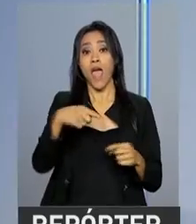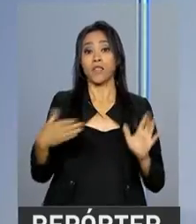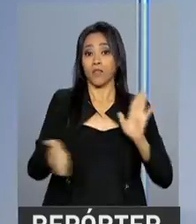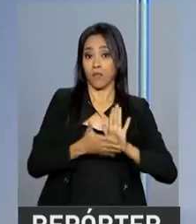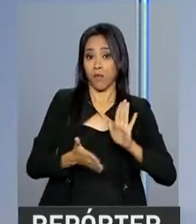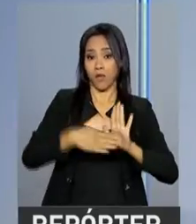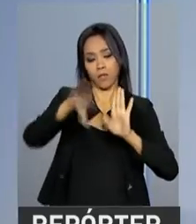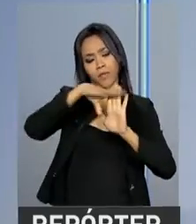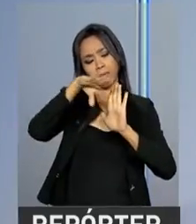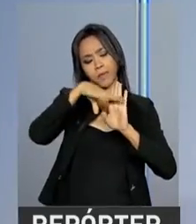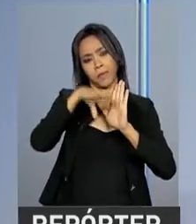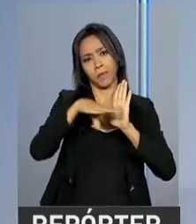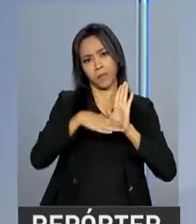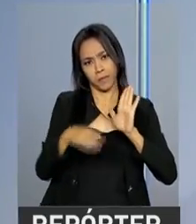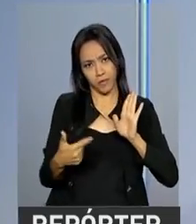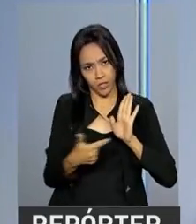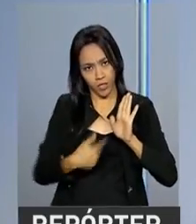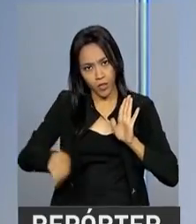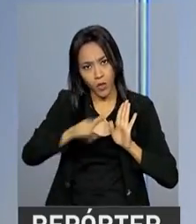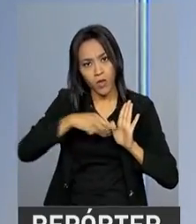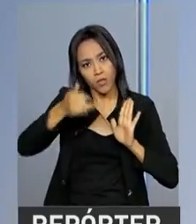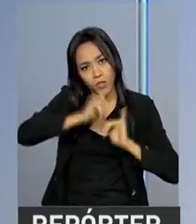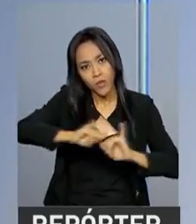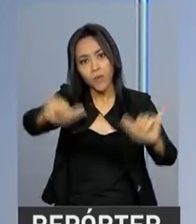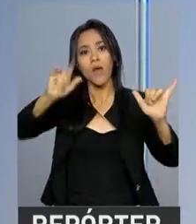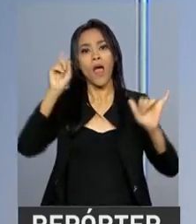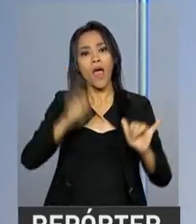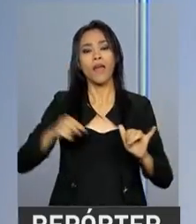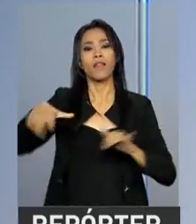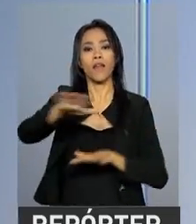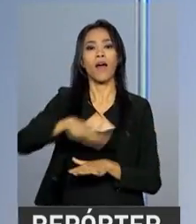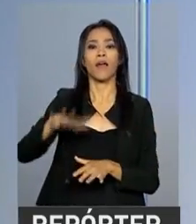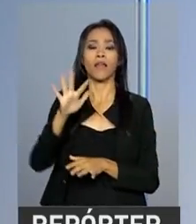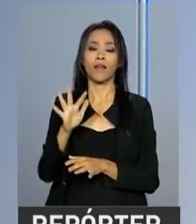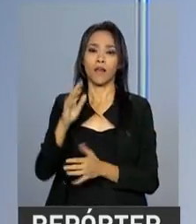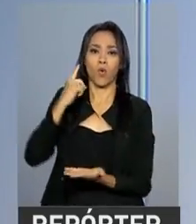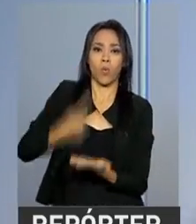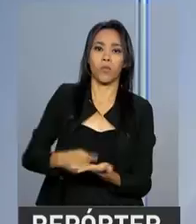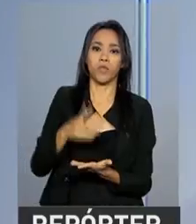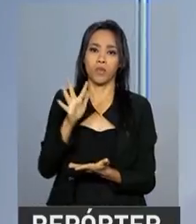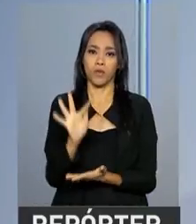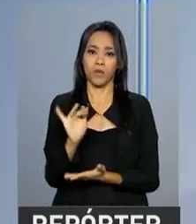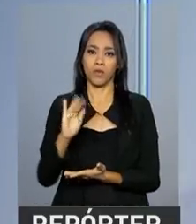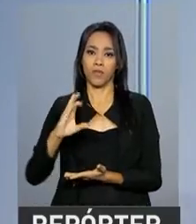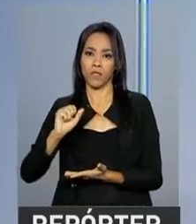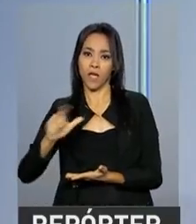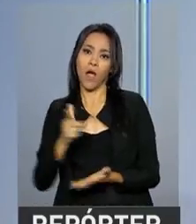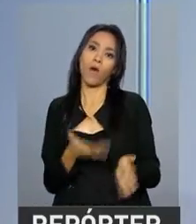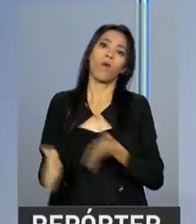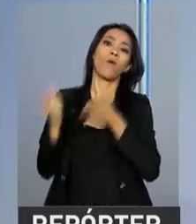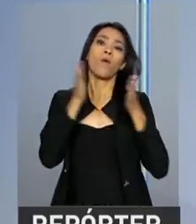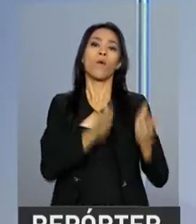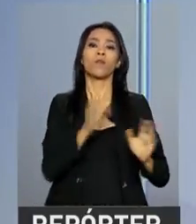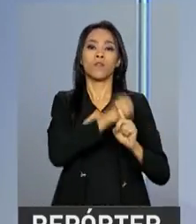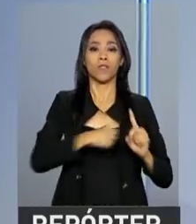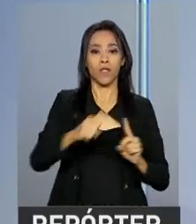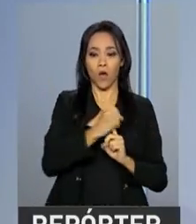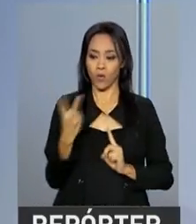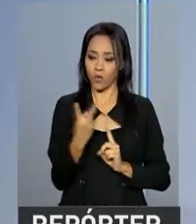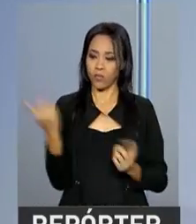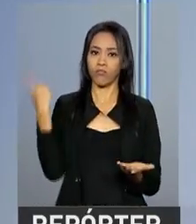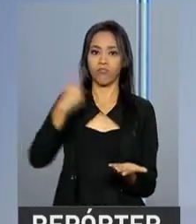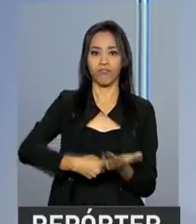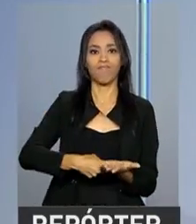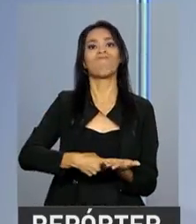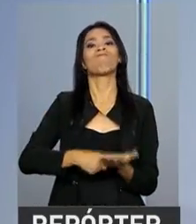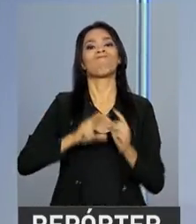estamos promovendo, de responsabilidade fiscal de um lado e social de outro lado, colocarão o